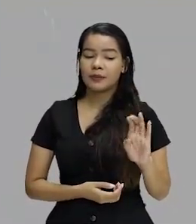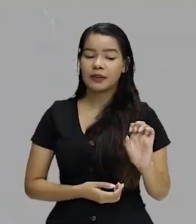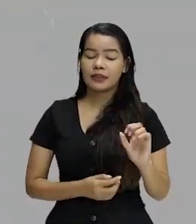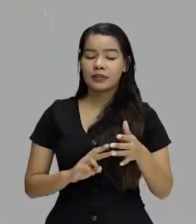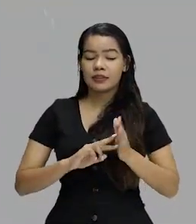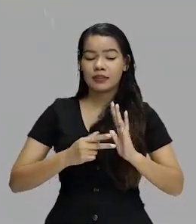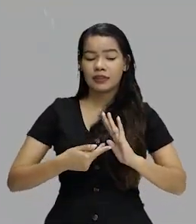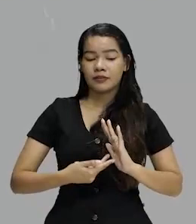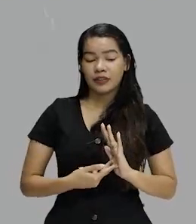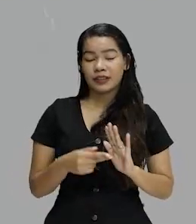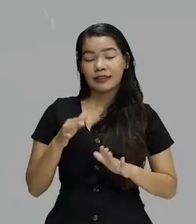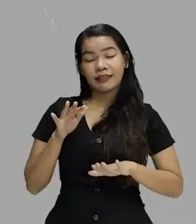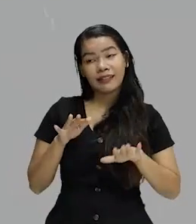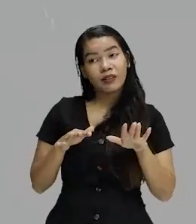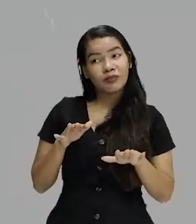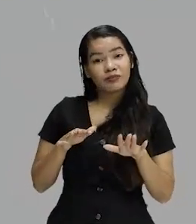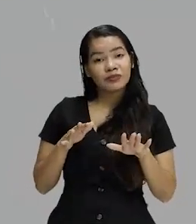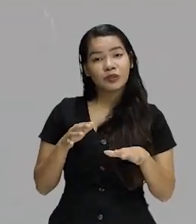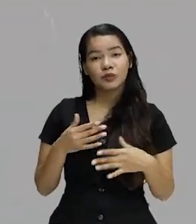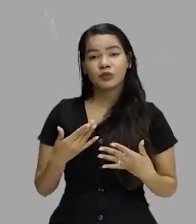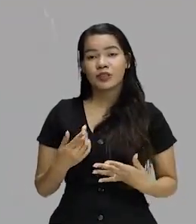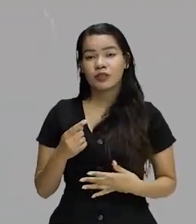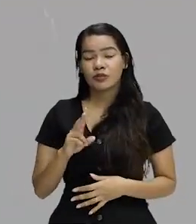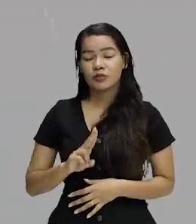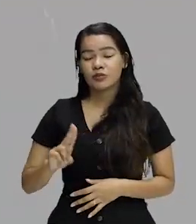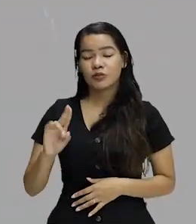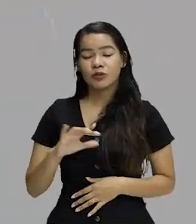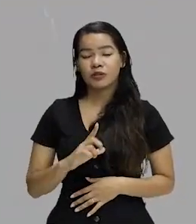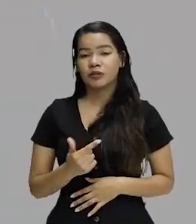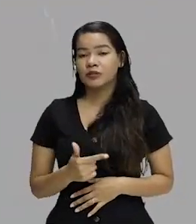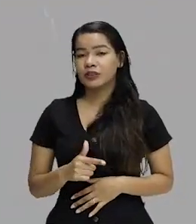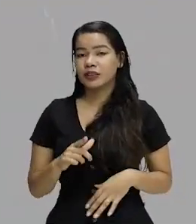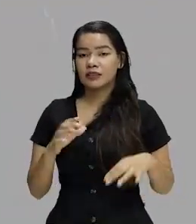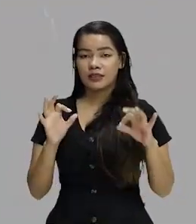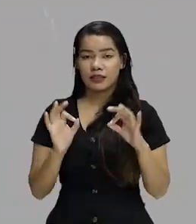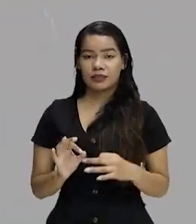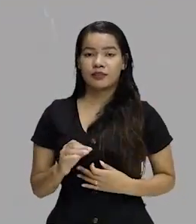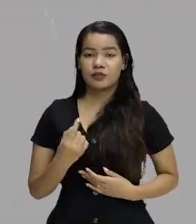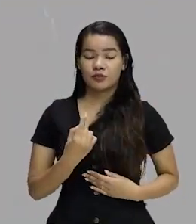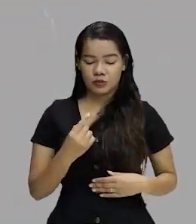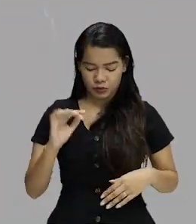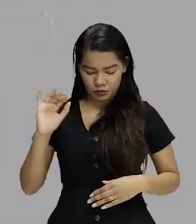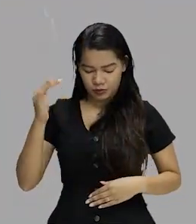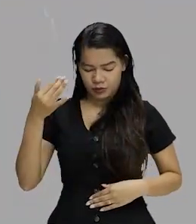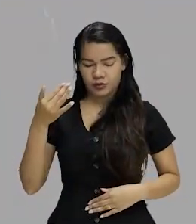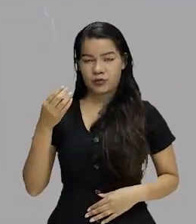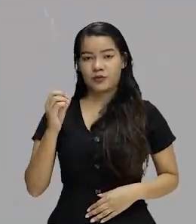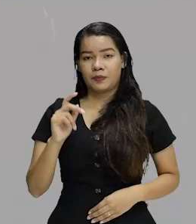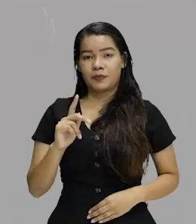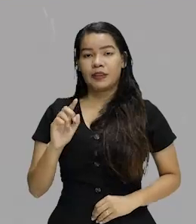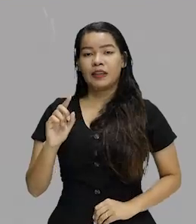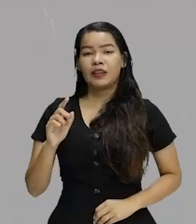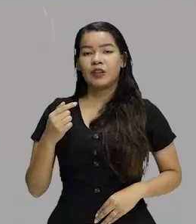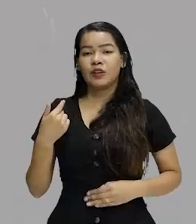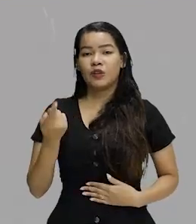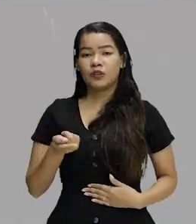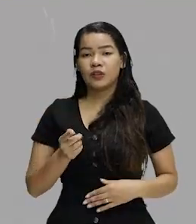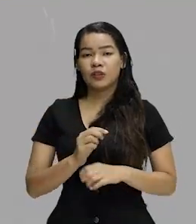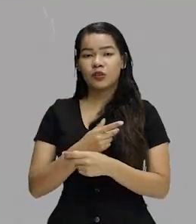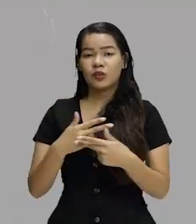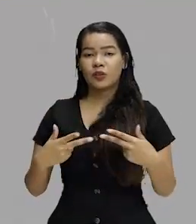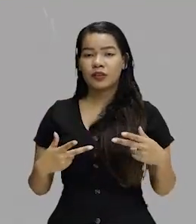Talvez você usa quando você não tem certeza de alguma situação. Outra coisa interessante para falar